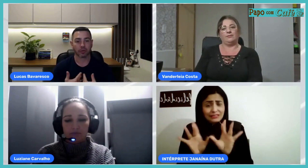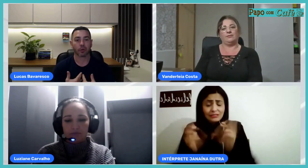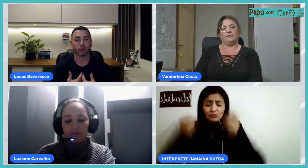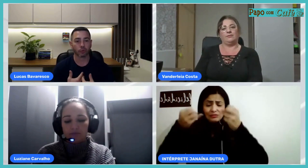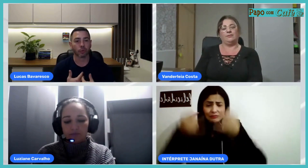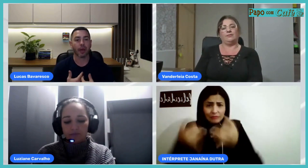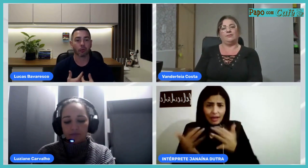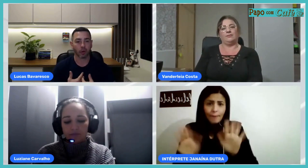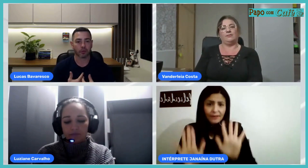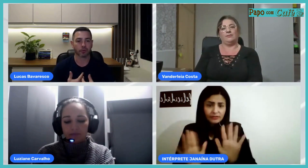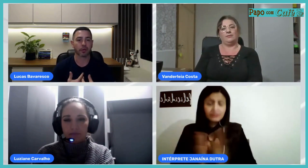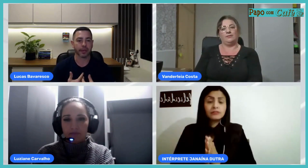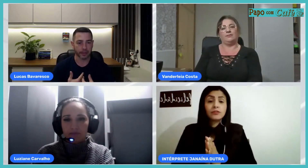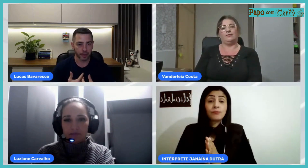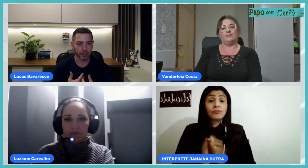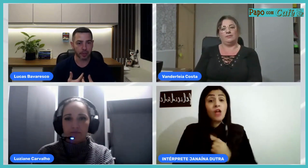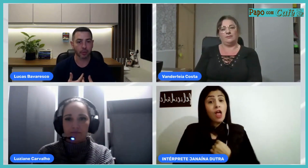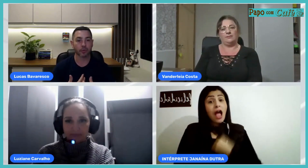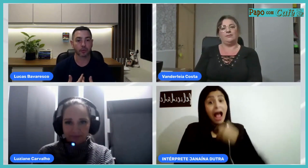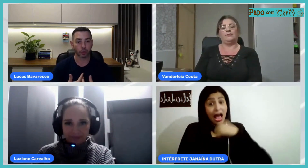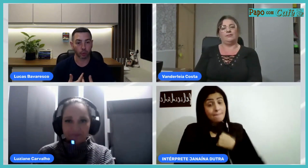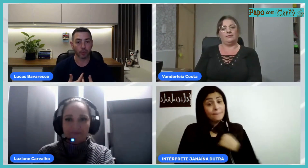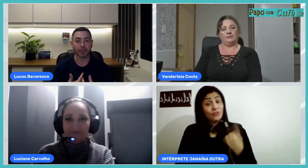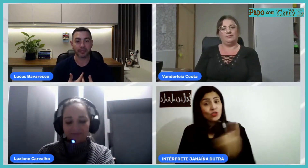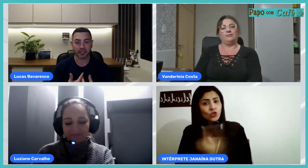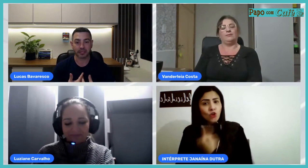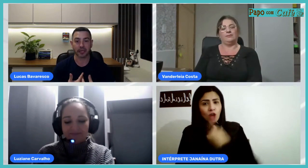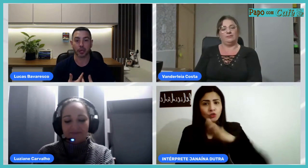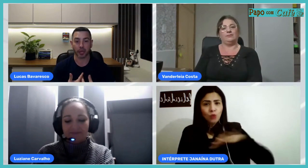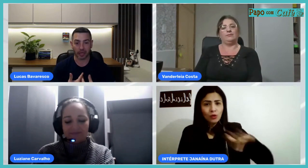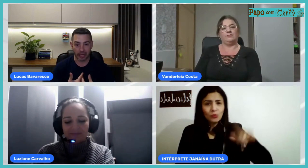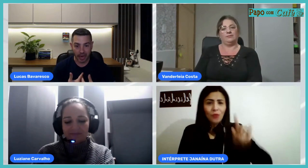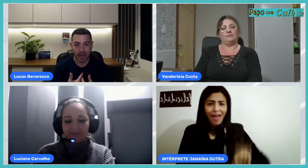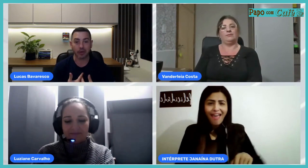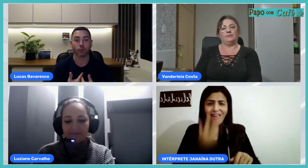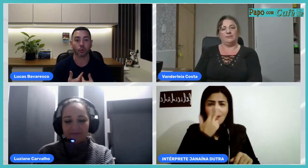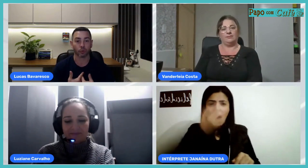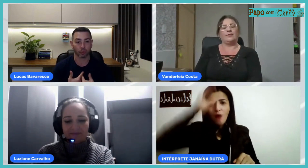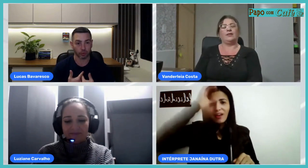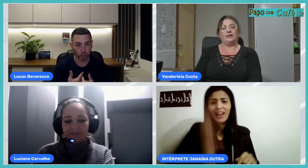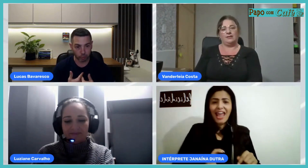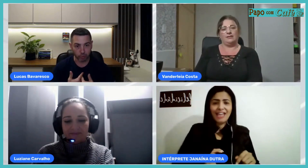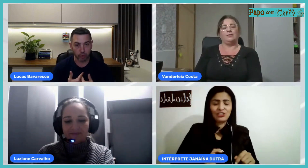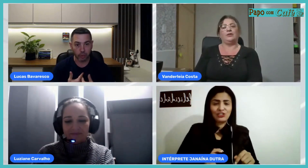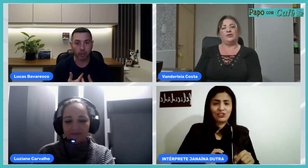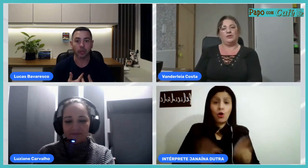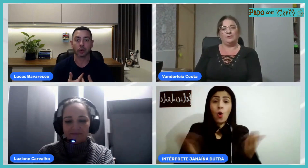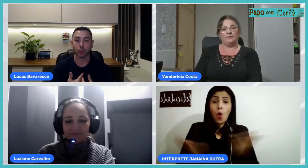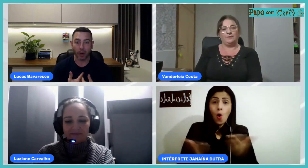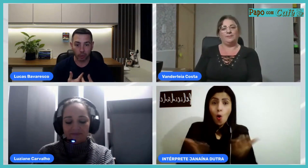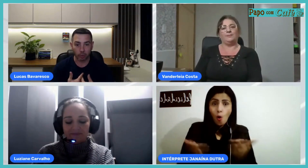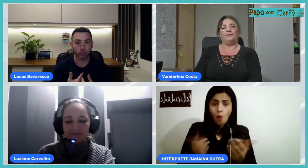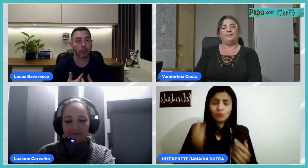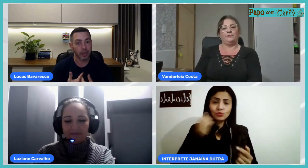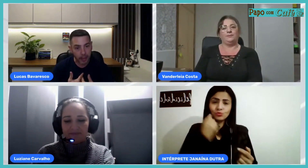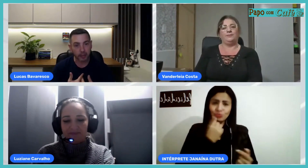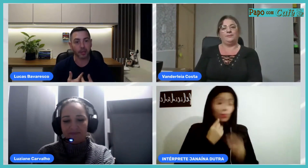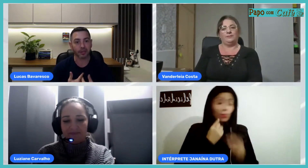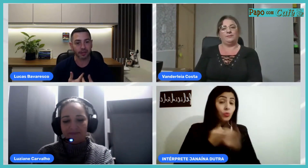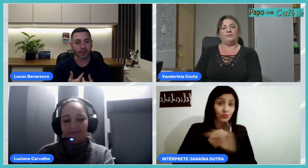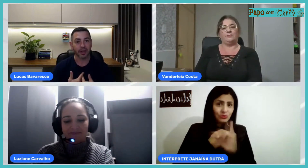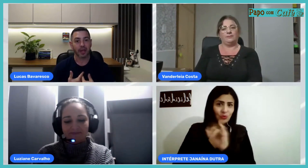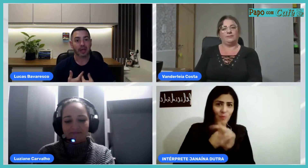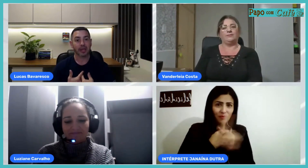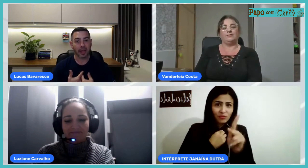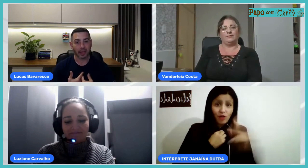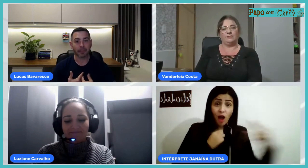Que o nosso aluno é o nosso cliente. O instrutor precisa enxergar no surdo um aluno, um